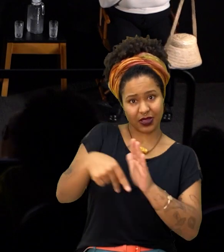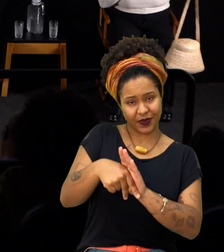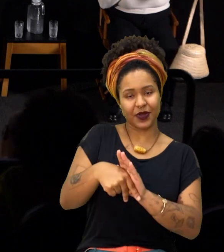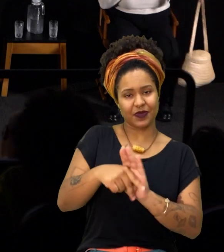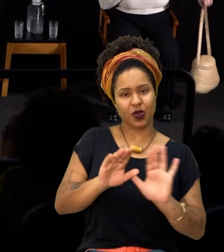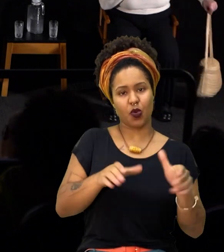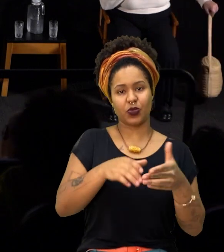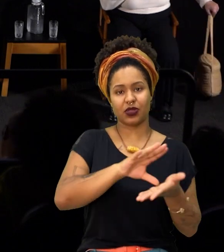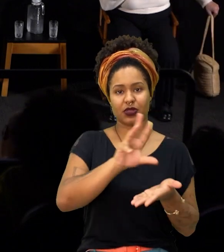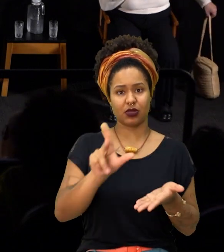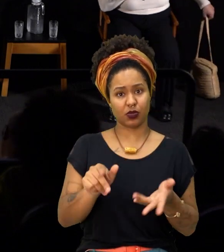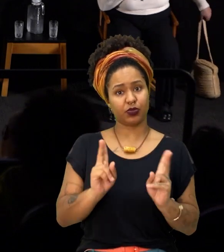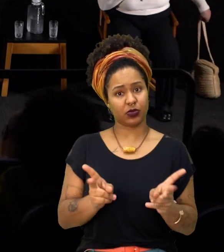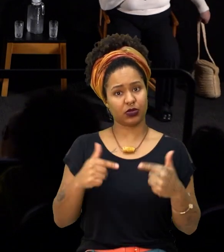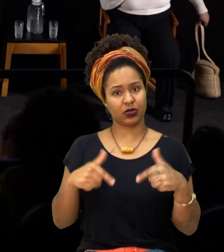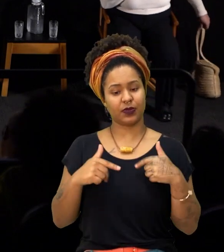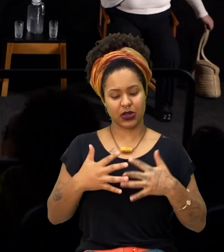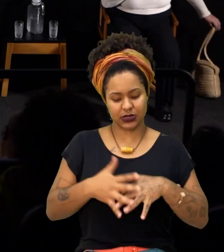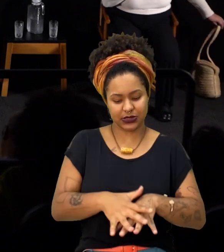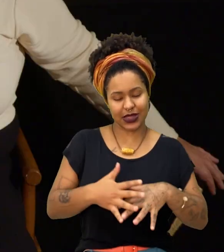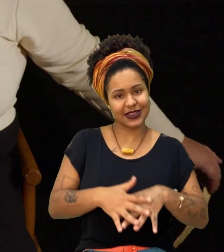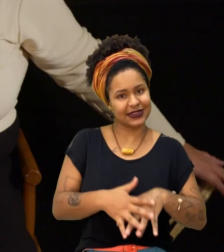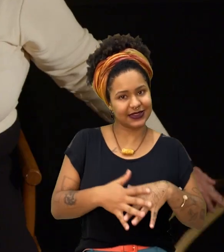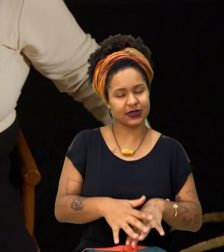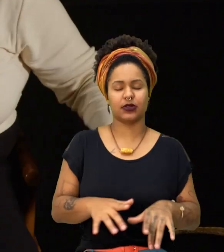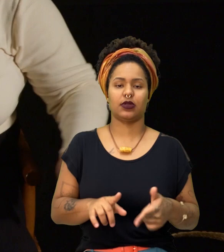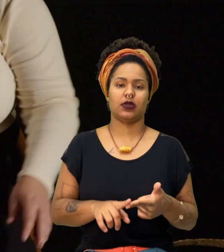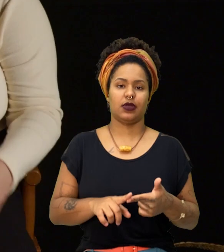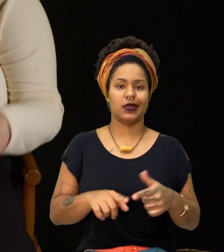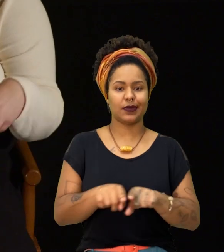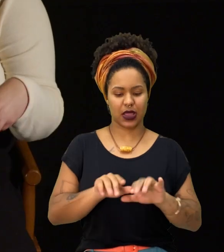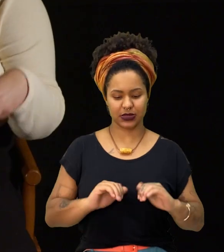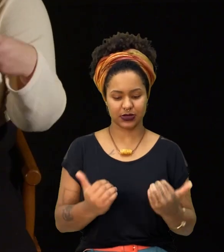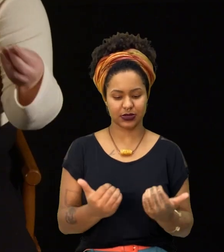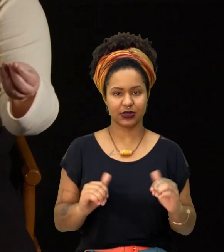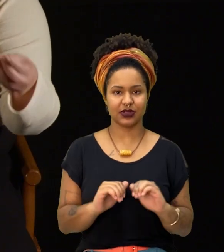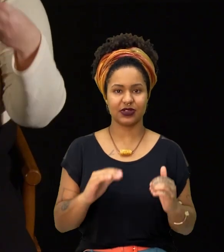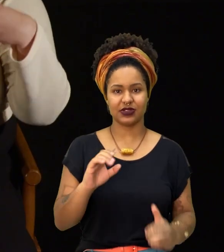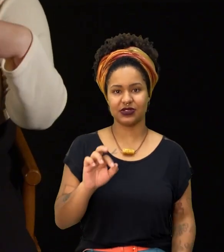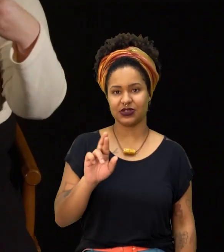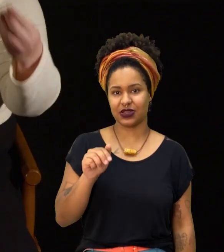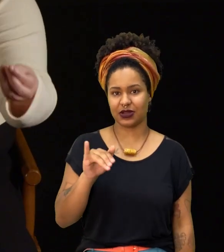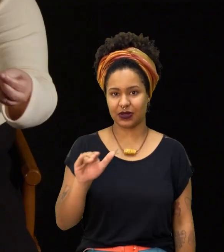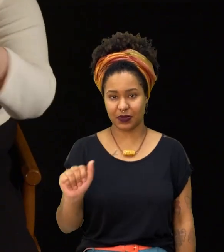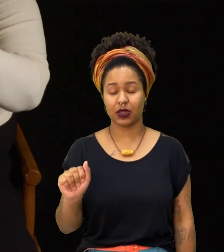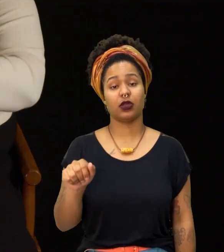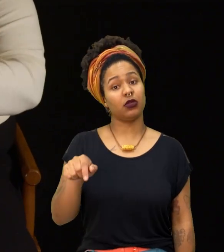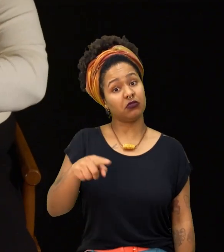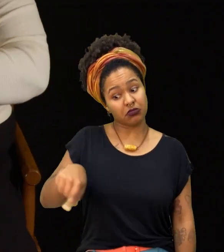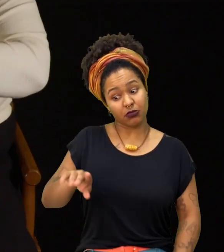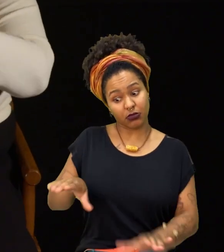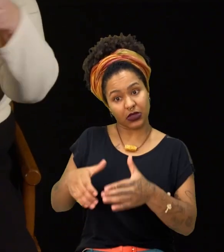Eles ainda trabalham com cestaria, trabalham com a produção cerâmica. Eles ainda sabem conviver com o território,